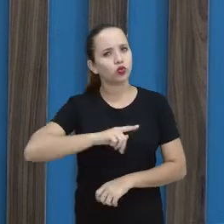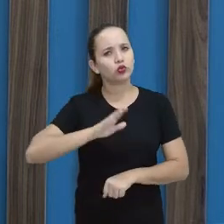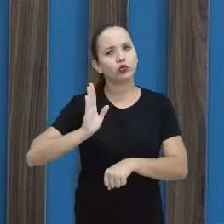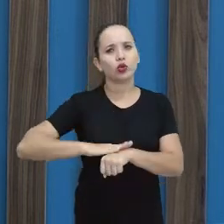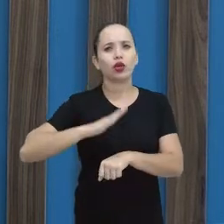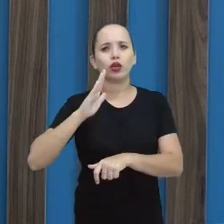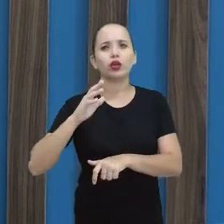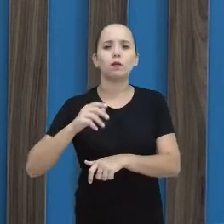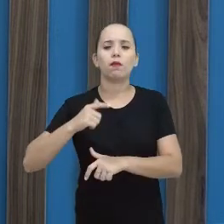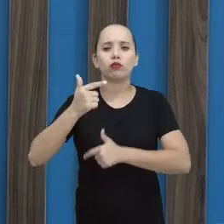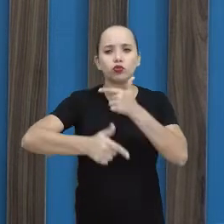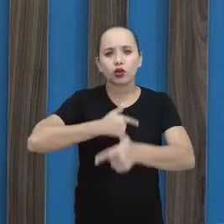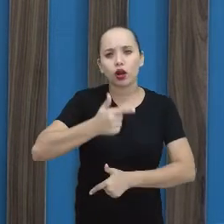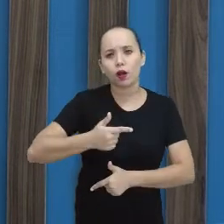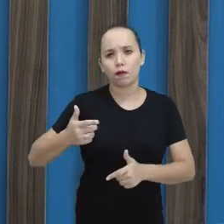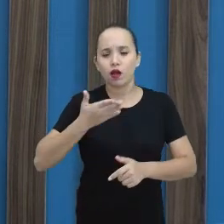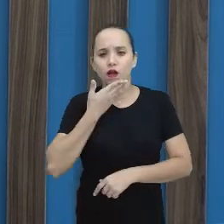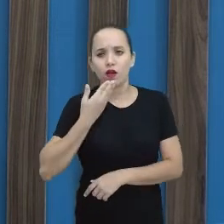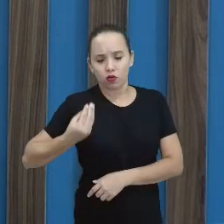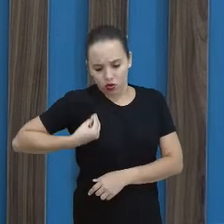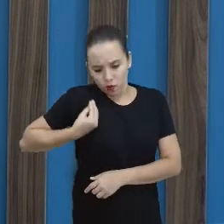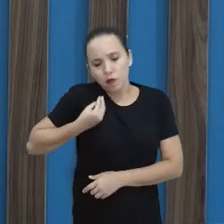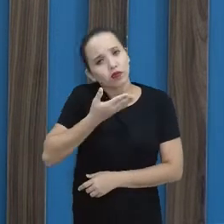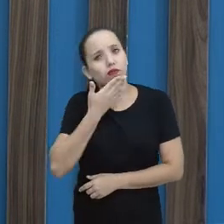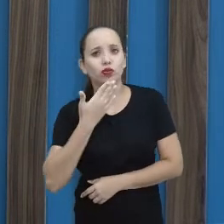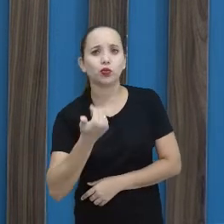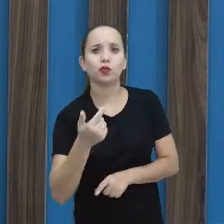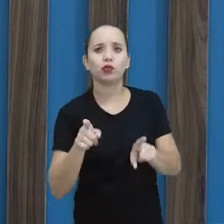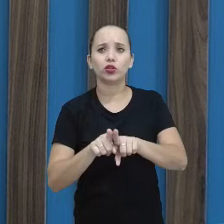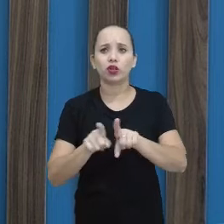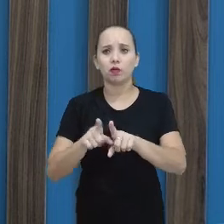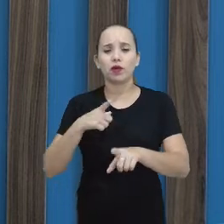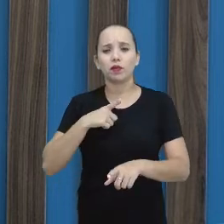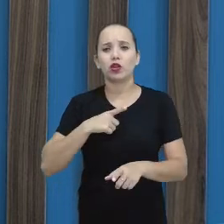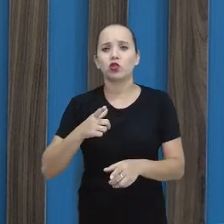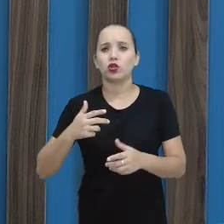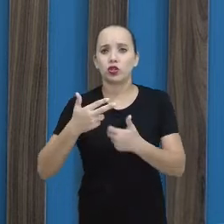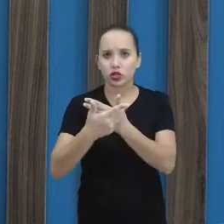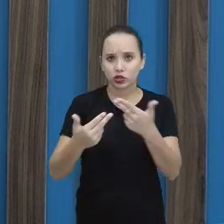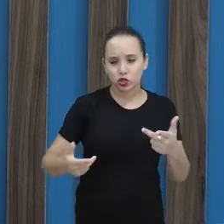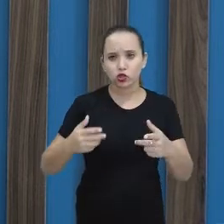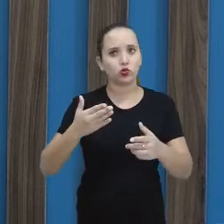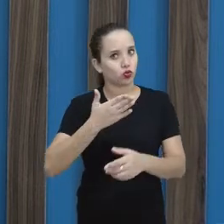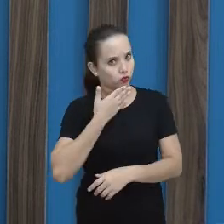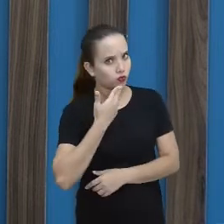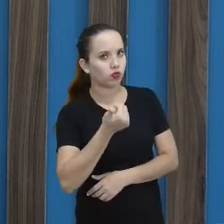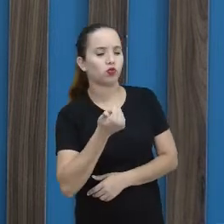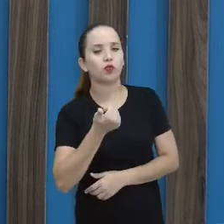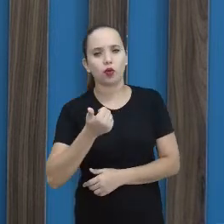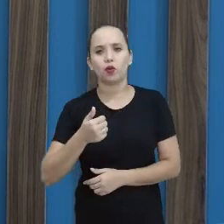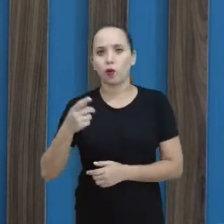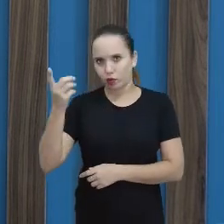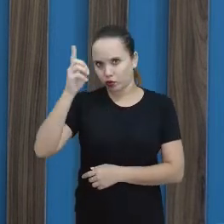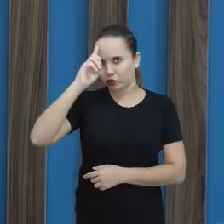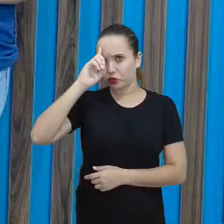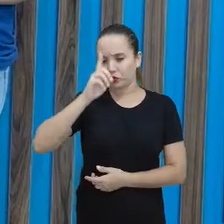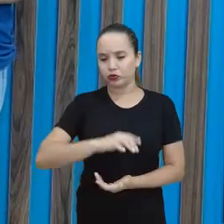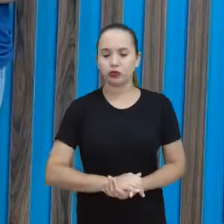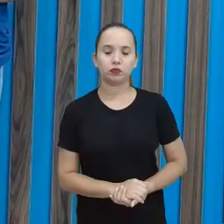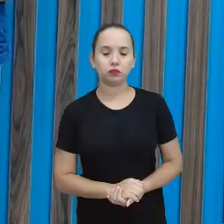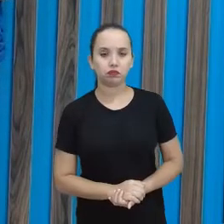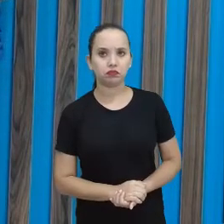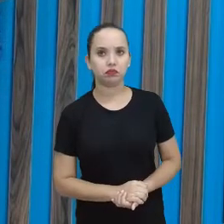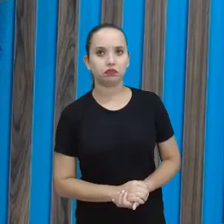trabalho, podemos ter uma vida melhor para que possamos ter esses serviços essenciais e necessários para o nosso dia a dia.